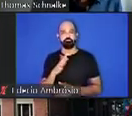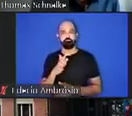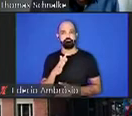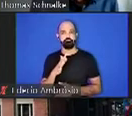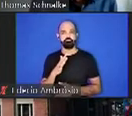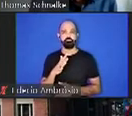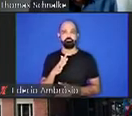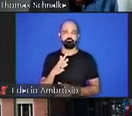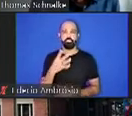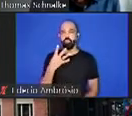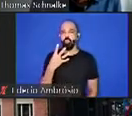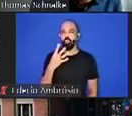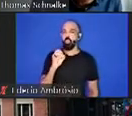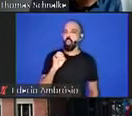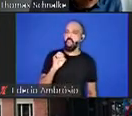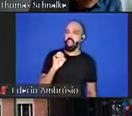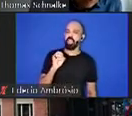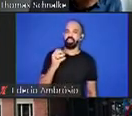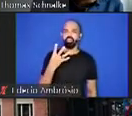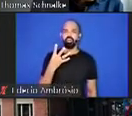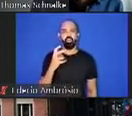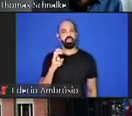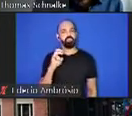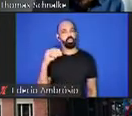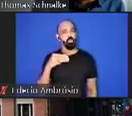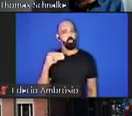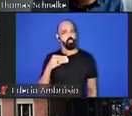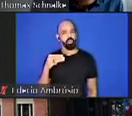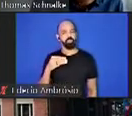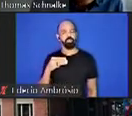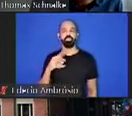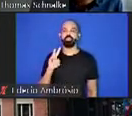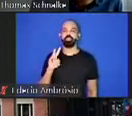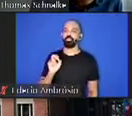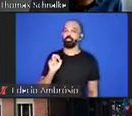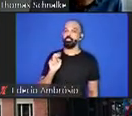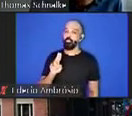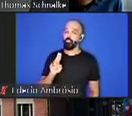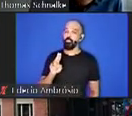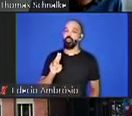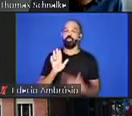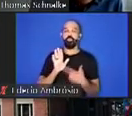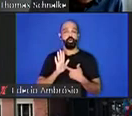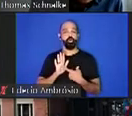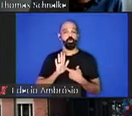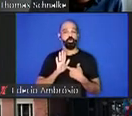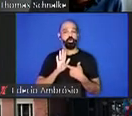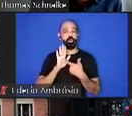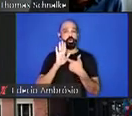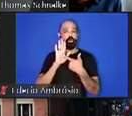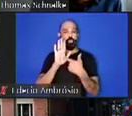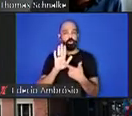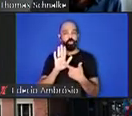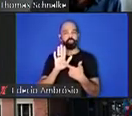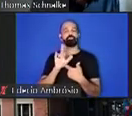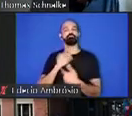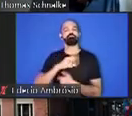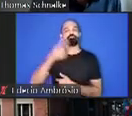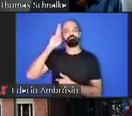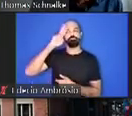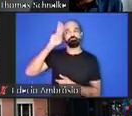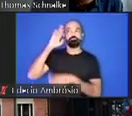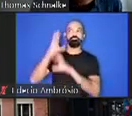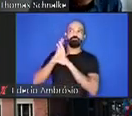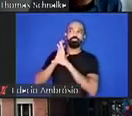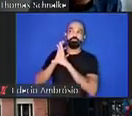próximos 40 ou 45 minutos, eu vou levá-los em um histórico médico de